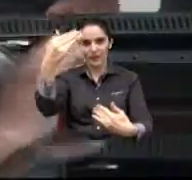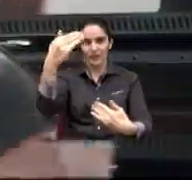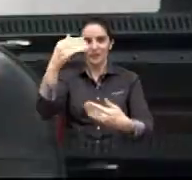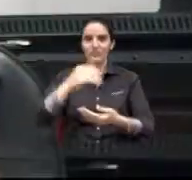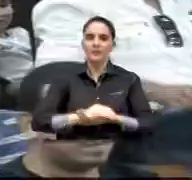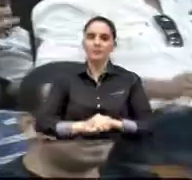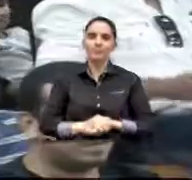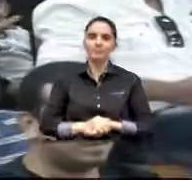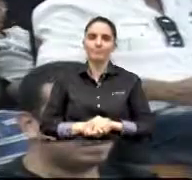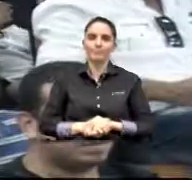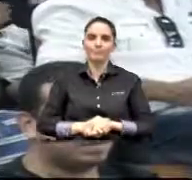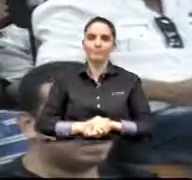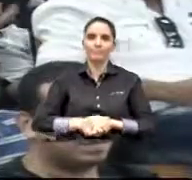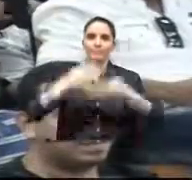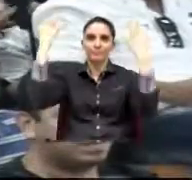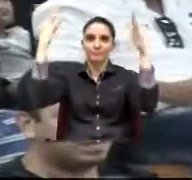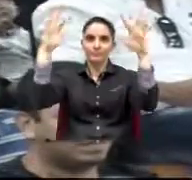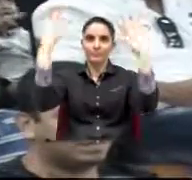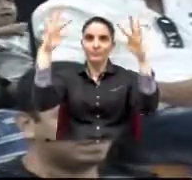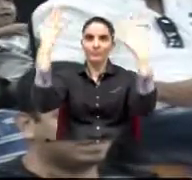por tudo.